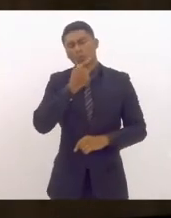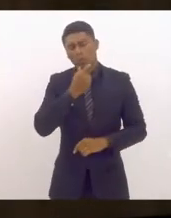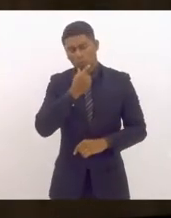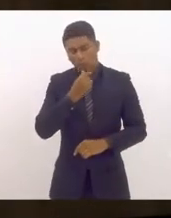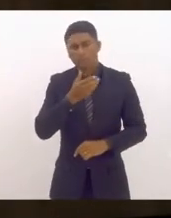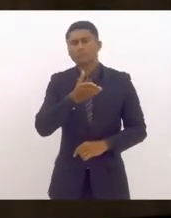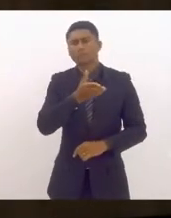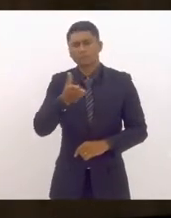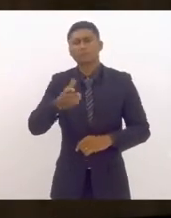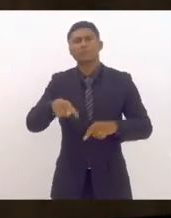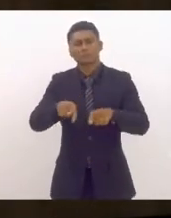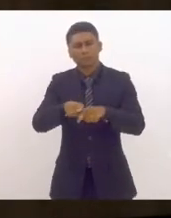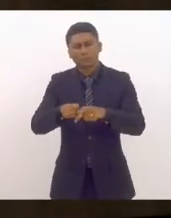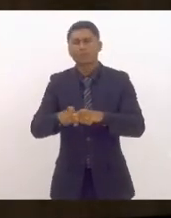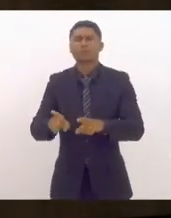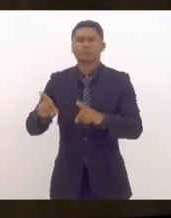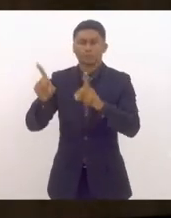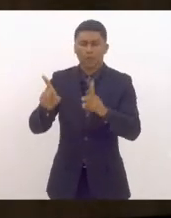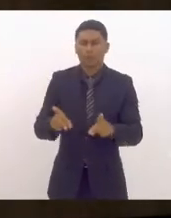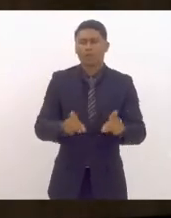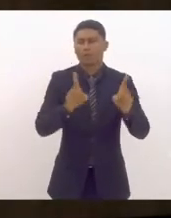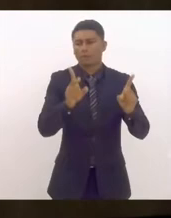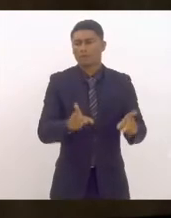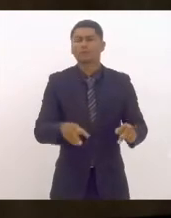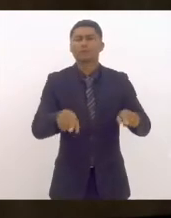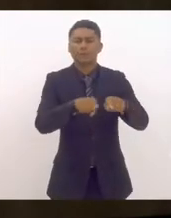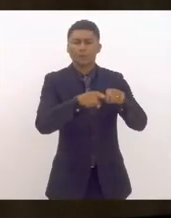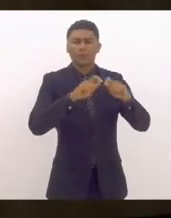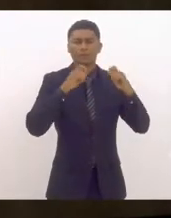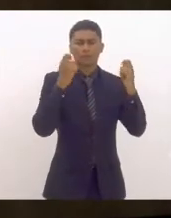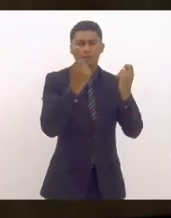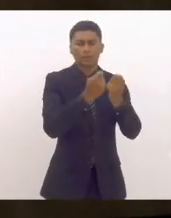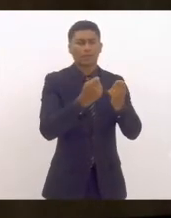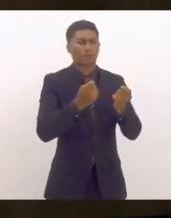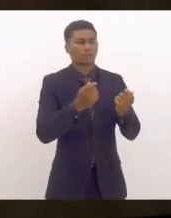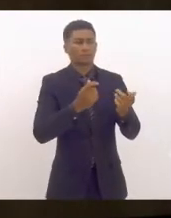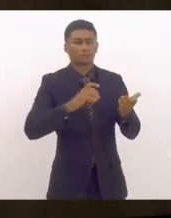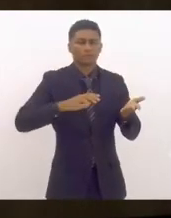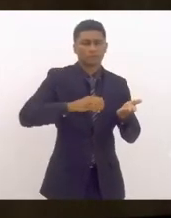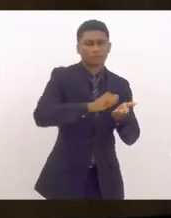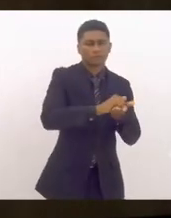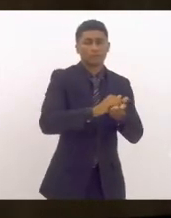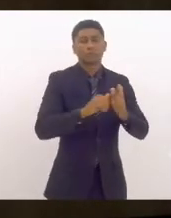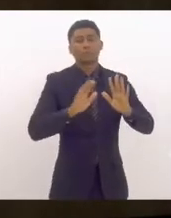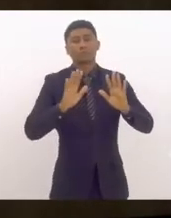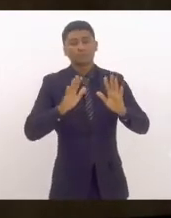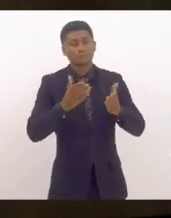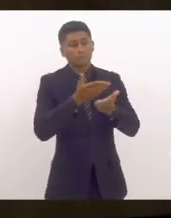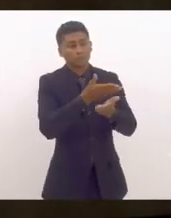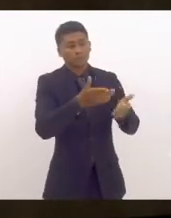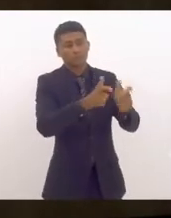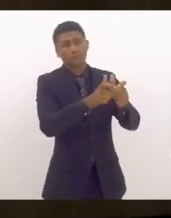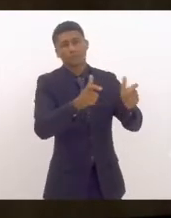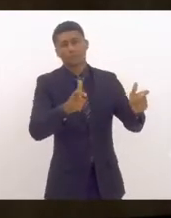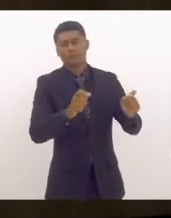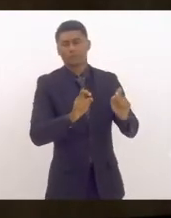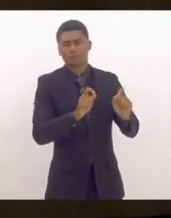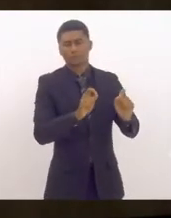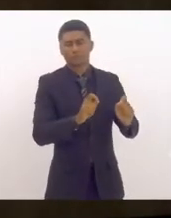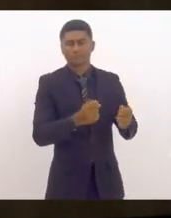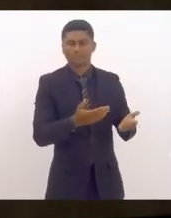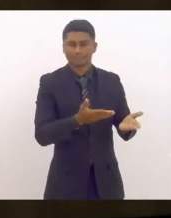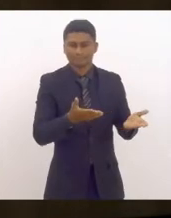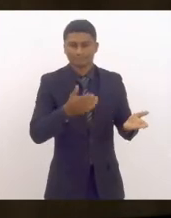têm os seus tabuleiros, que também são associados, são federados, mas, na sua maioria, na sua grande